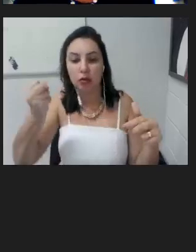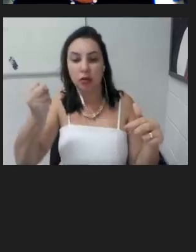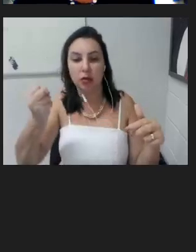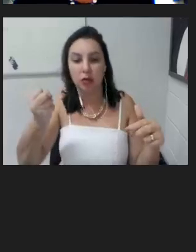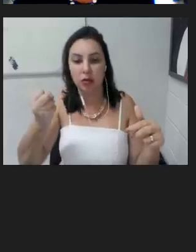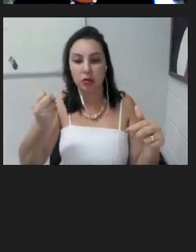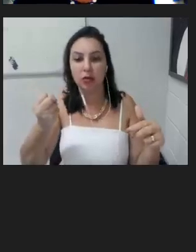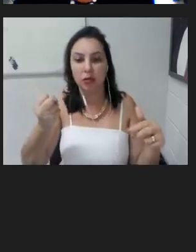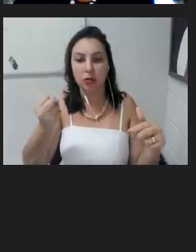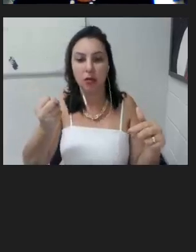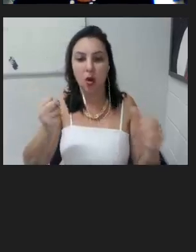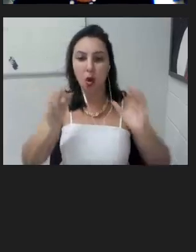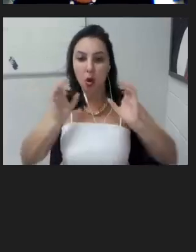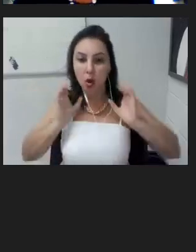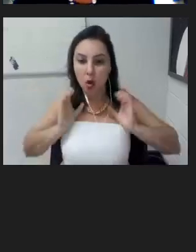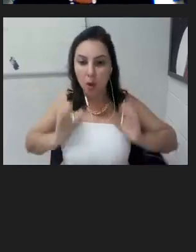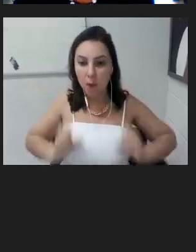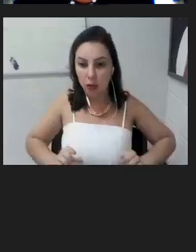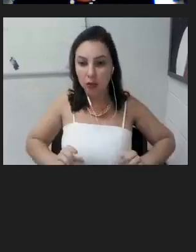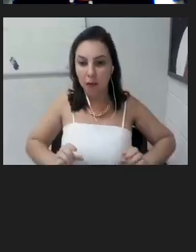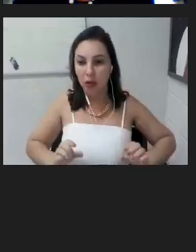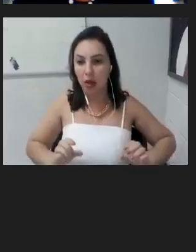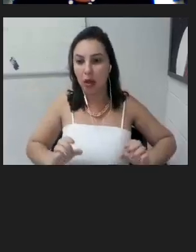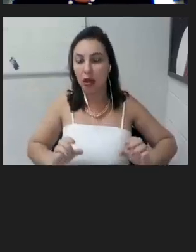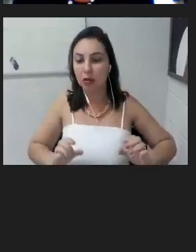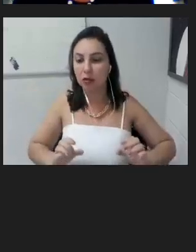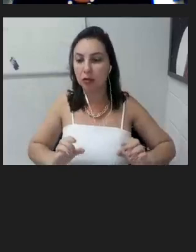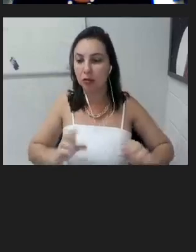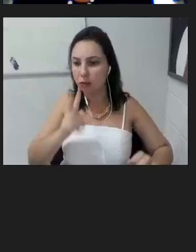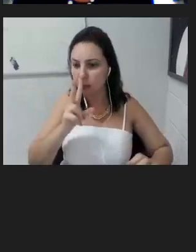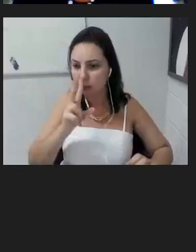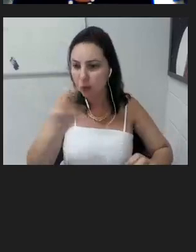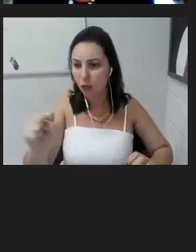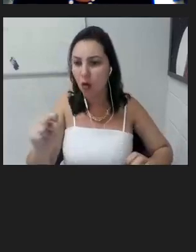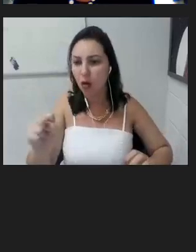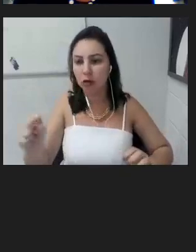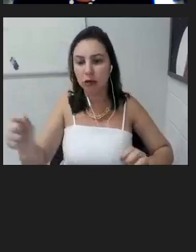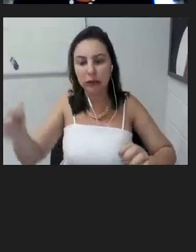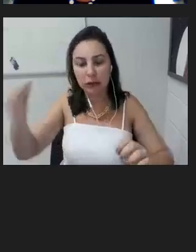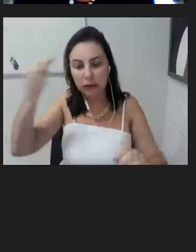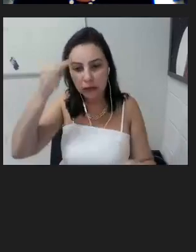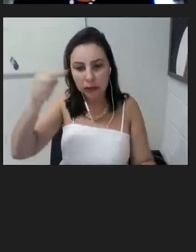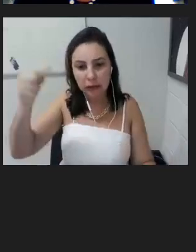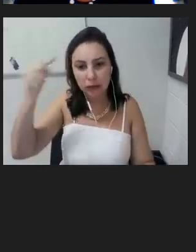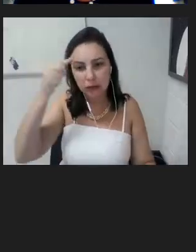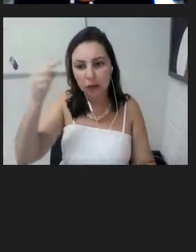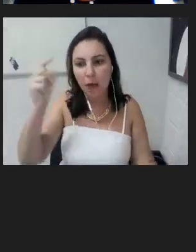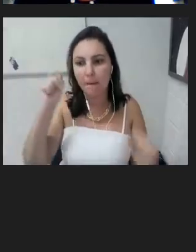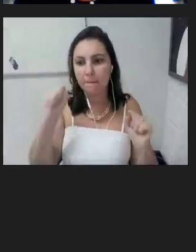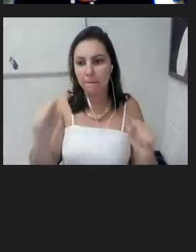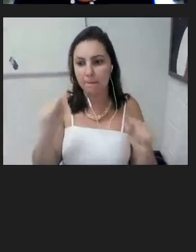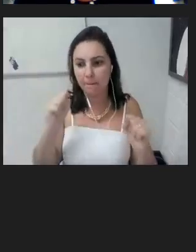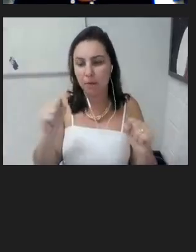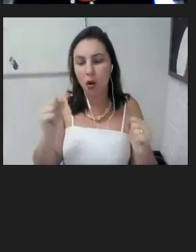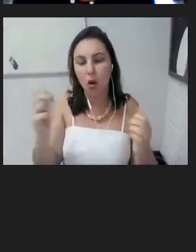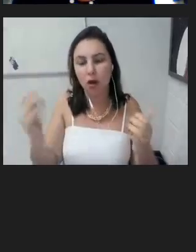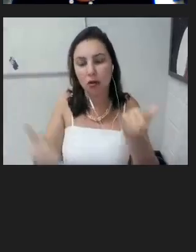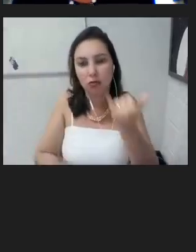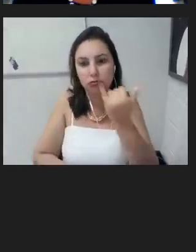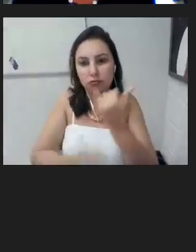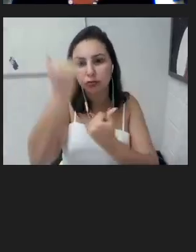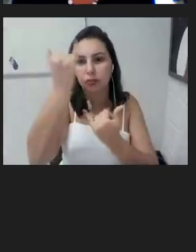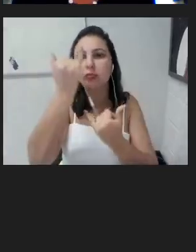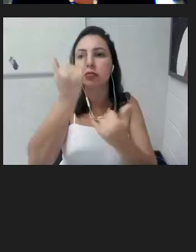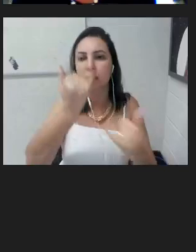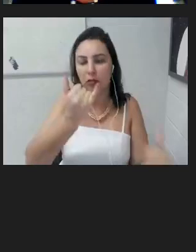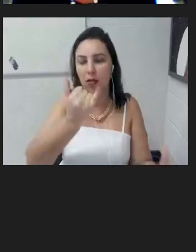autolesivos frequentes e intensos, eles podem provocar uma morte acidental. Então,